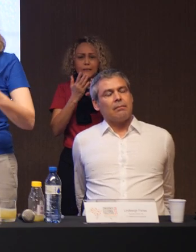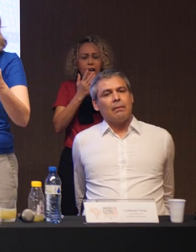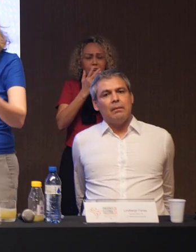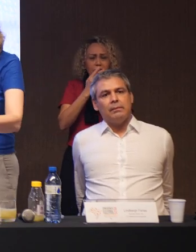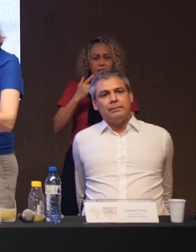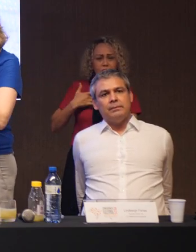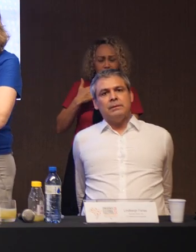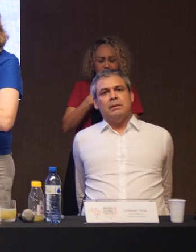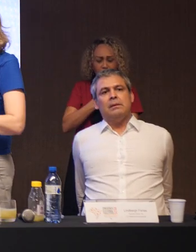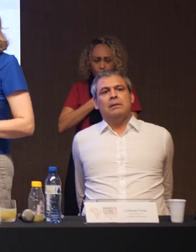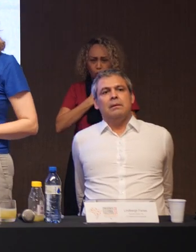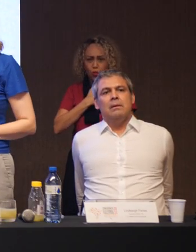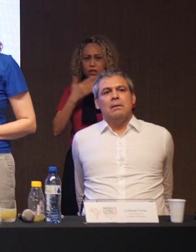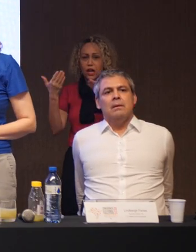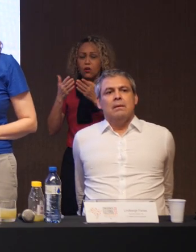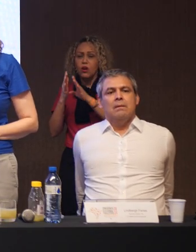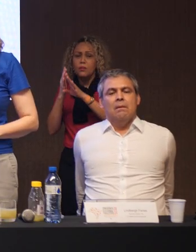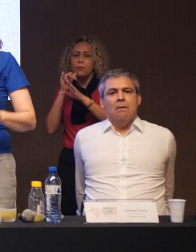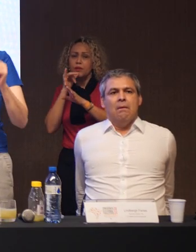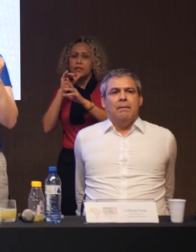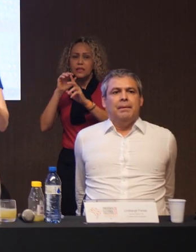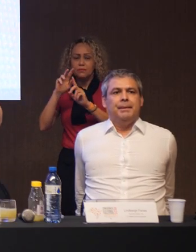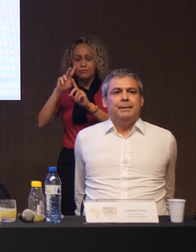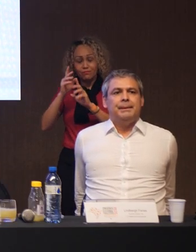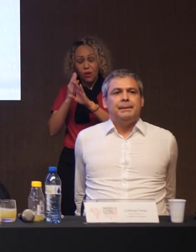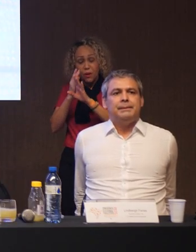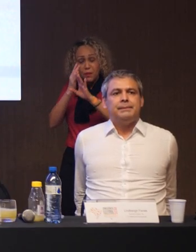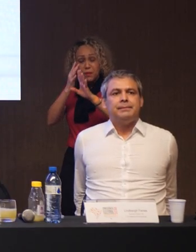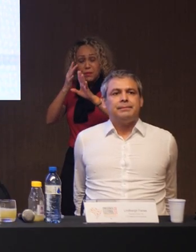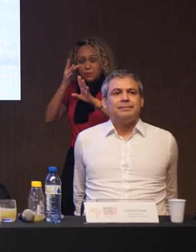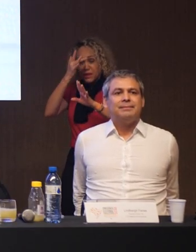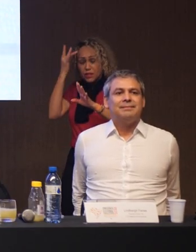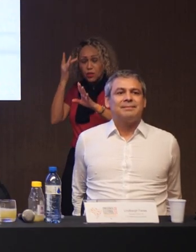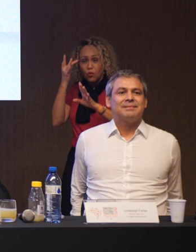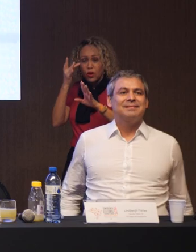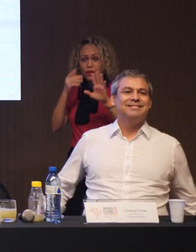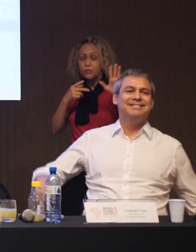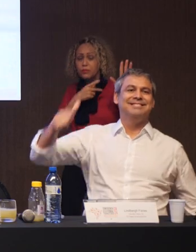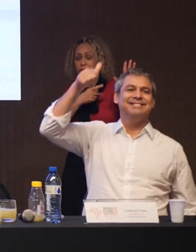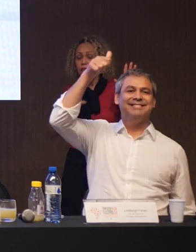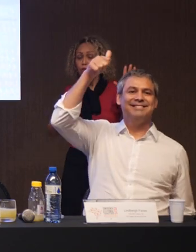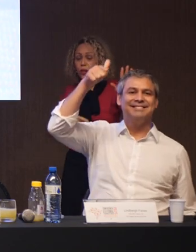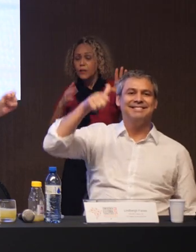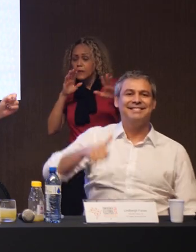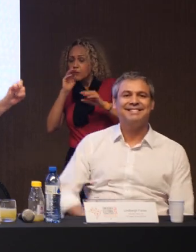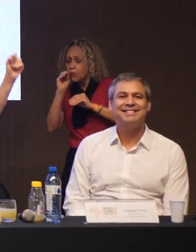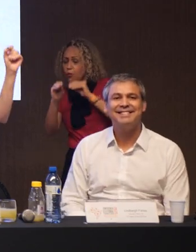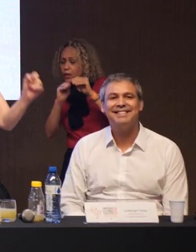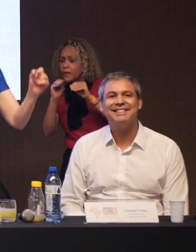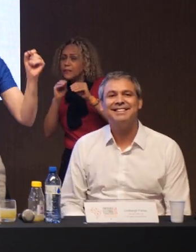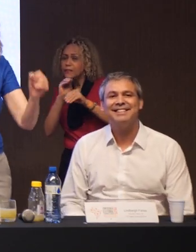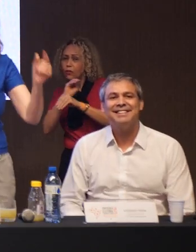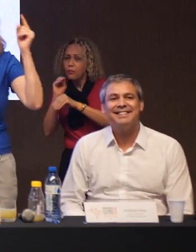Lula para cirurgias eletivas, do número de crianças que não estão matriculadas